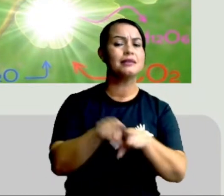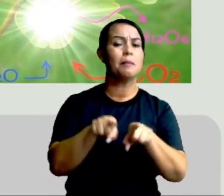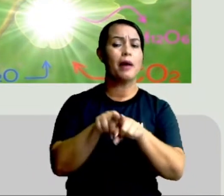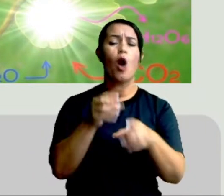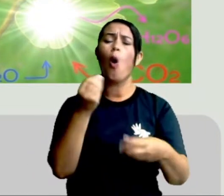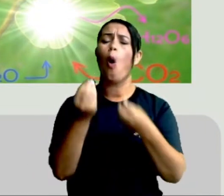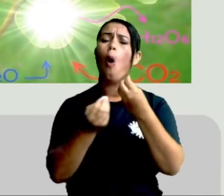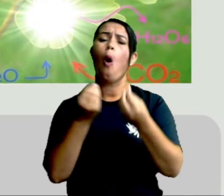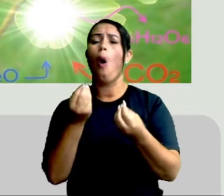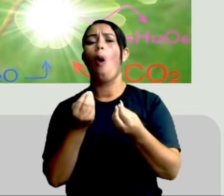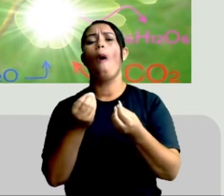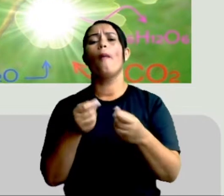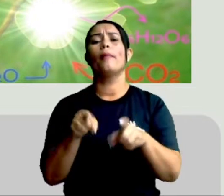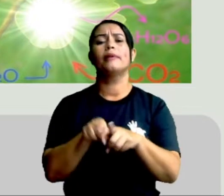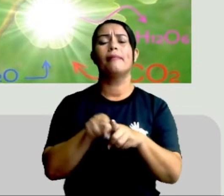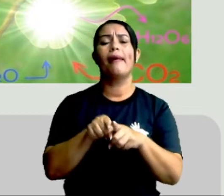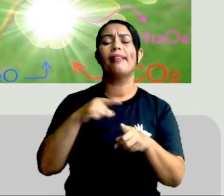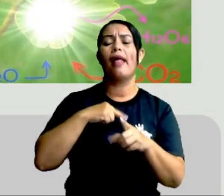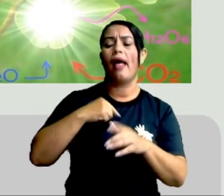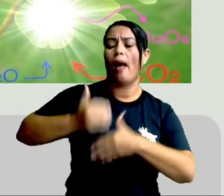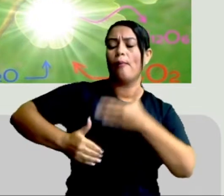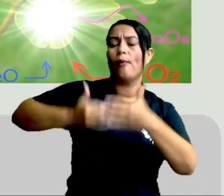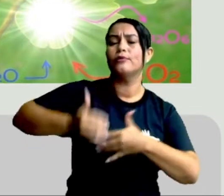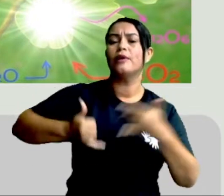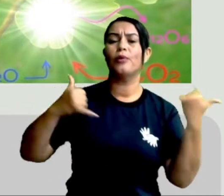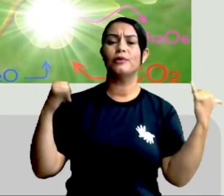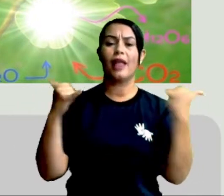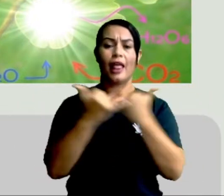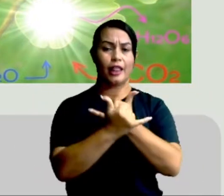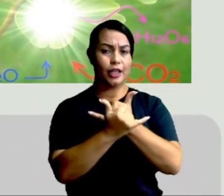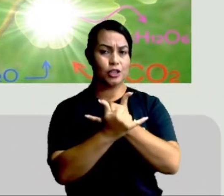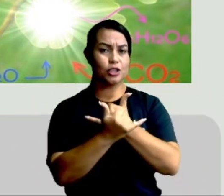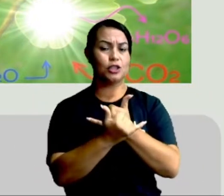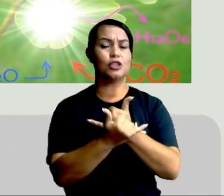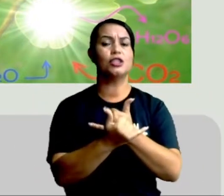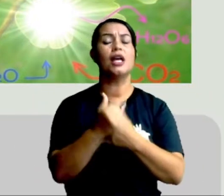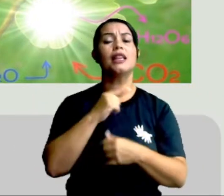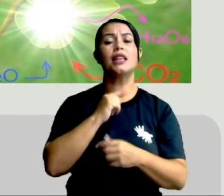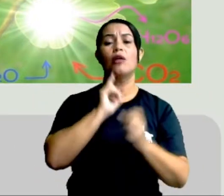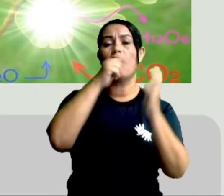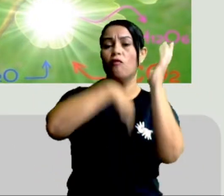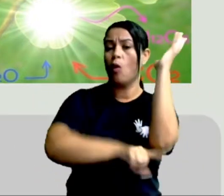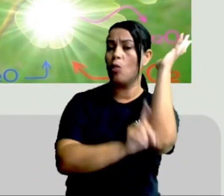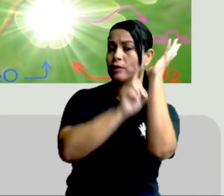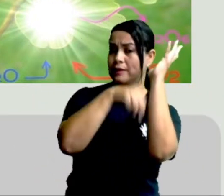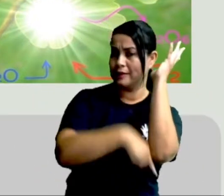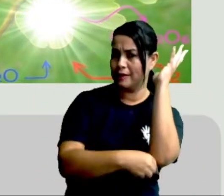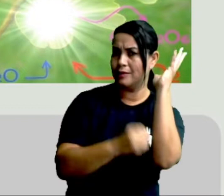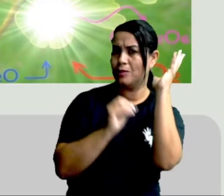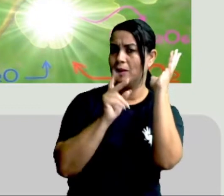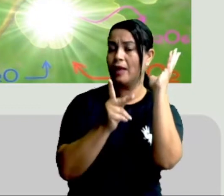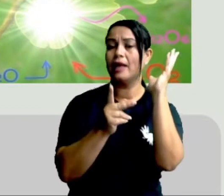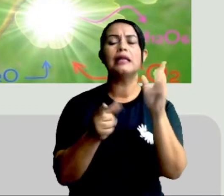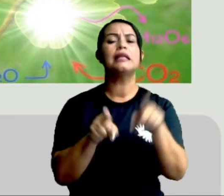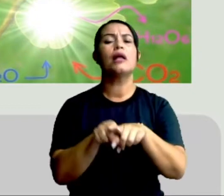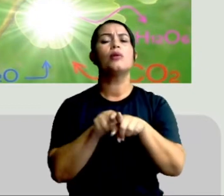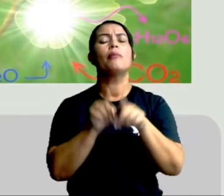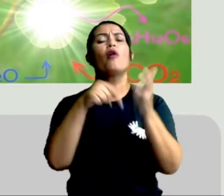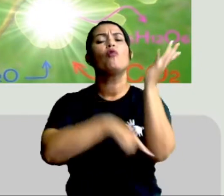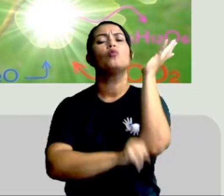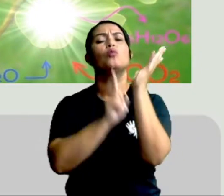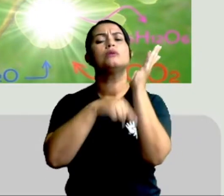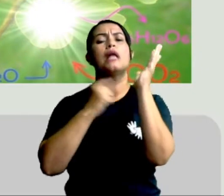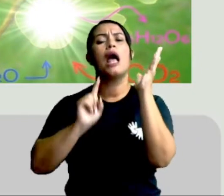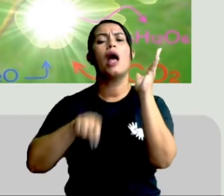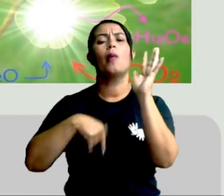que acontecem a produção de energia por esses componentes através da fotossíntese, tá certo? essa fotossíntese é